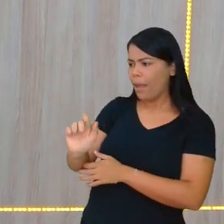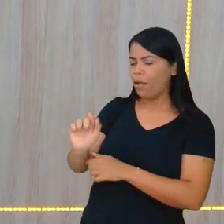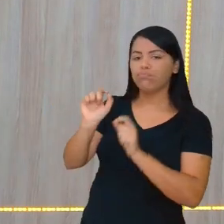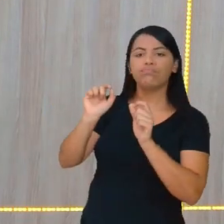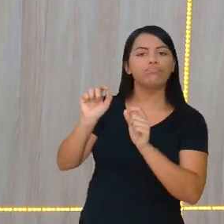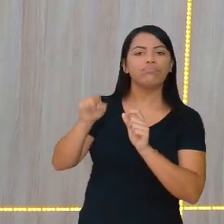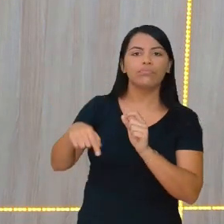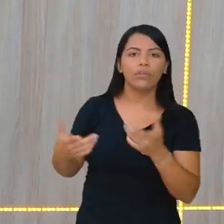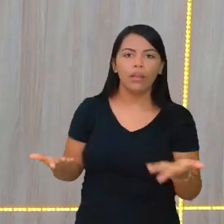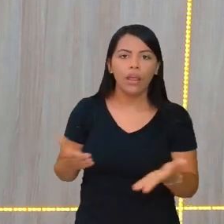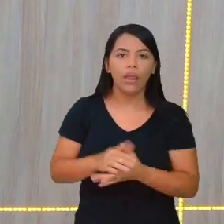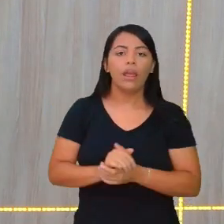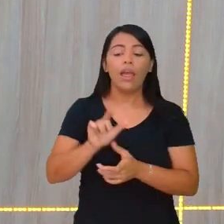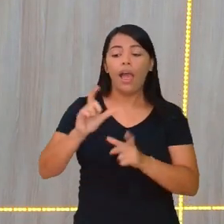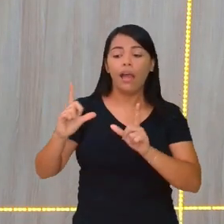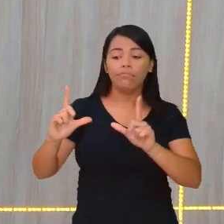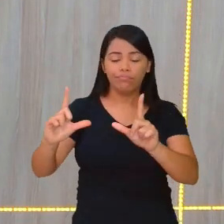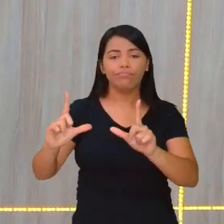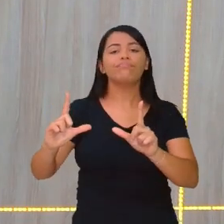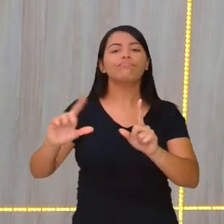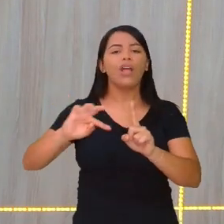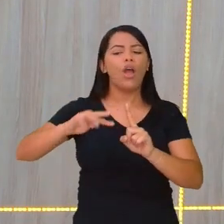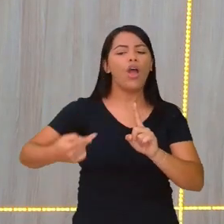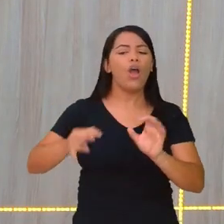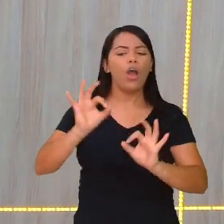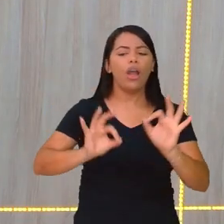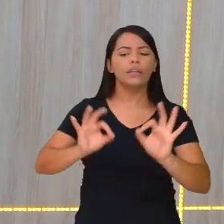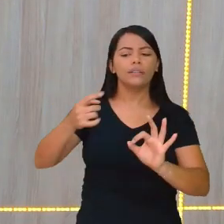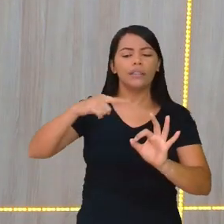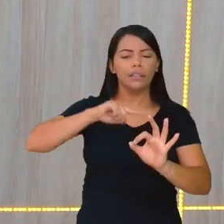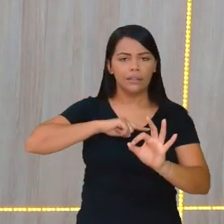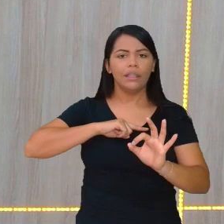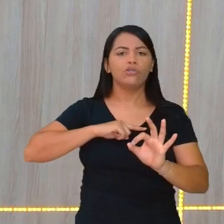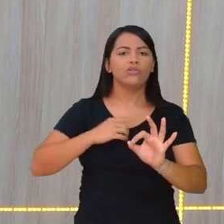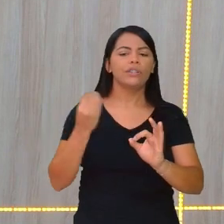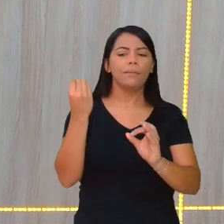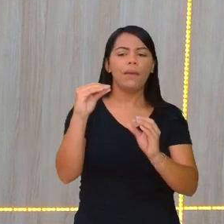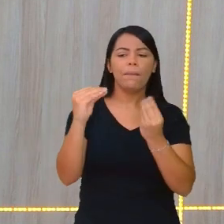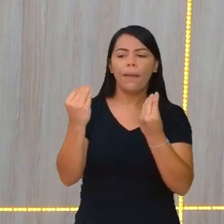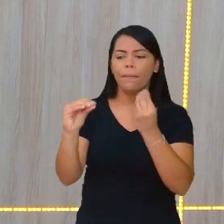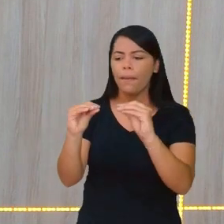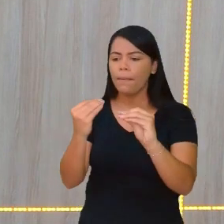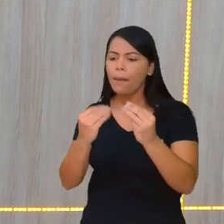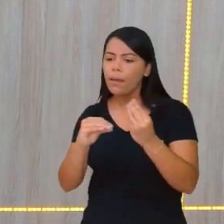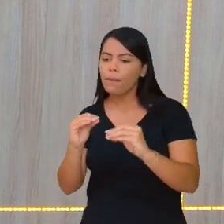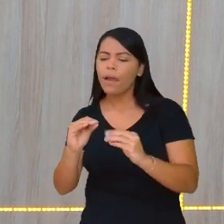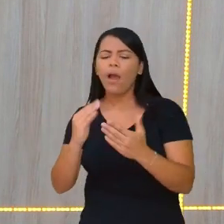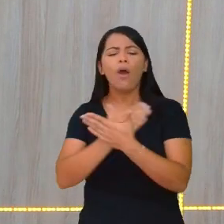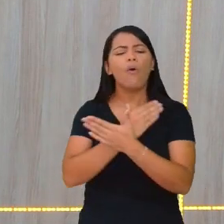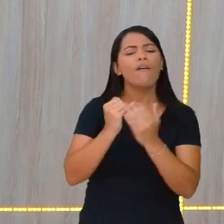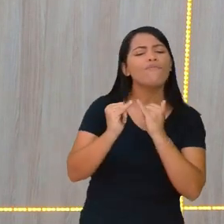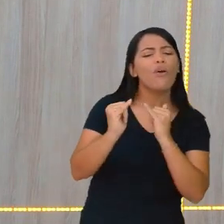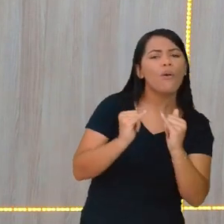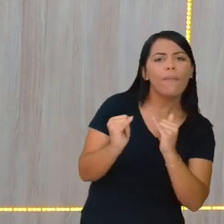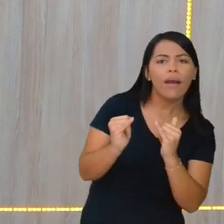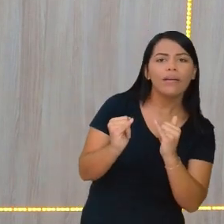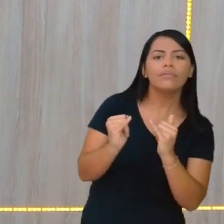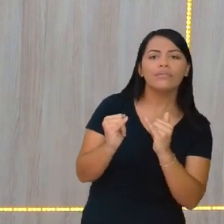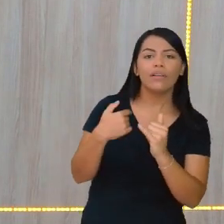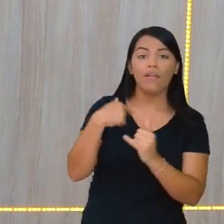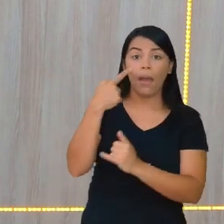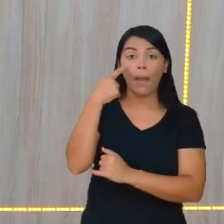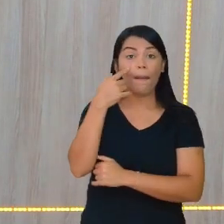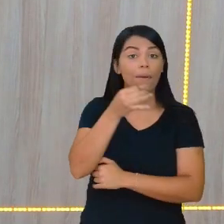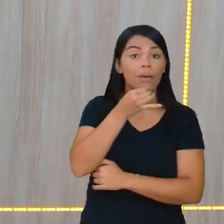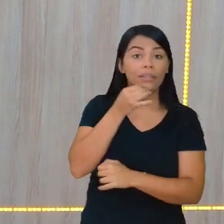utilizada para organizar dados em linhas, né? Ó, a linha do